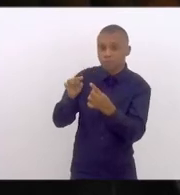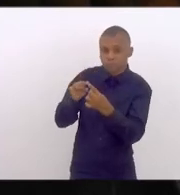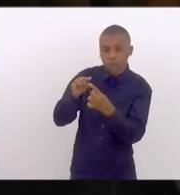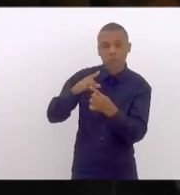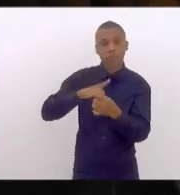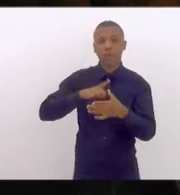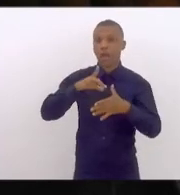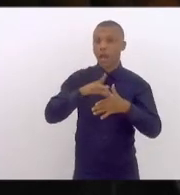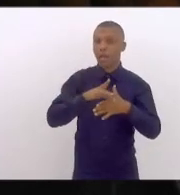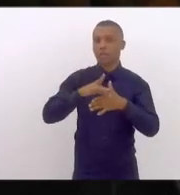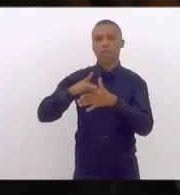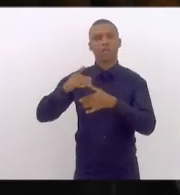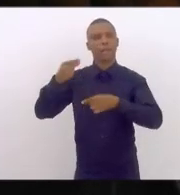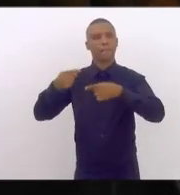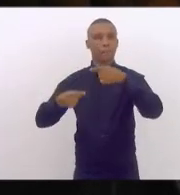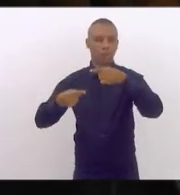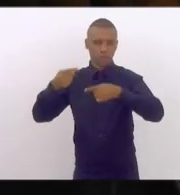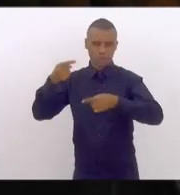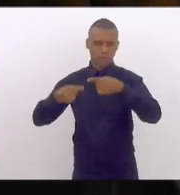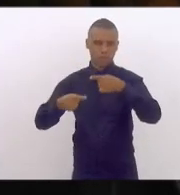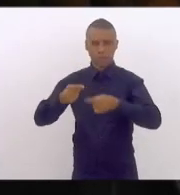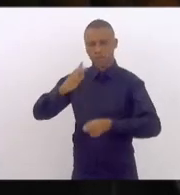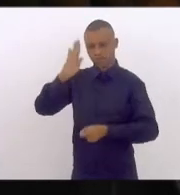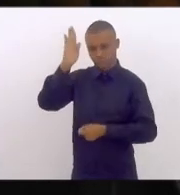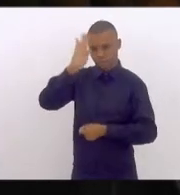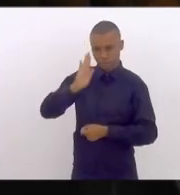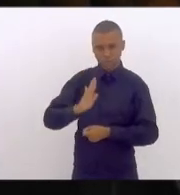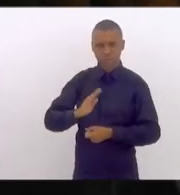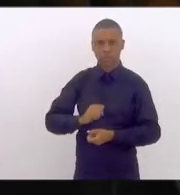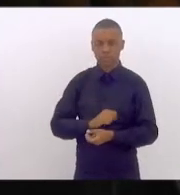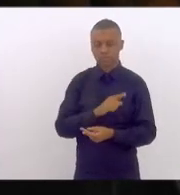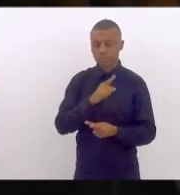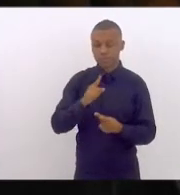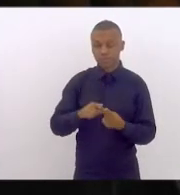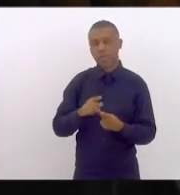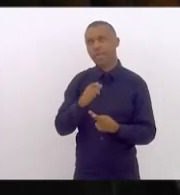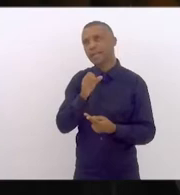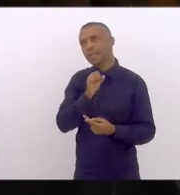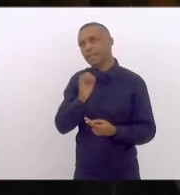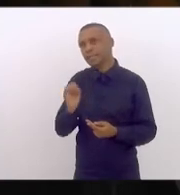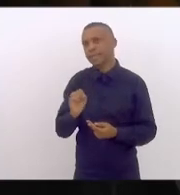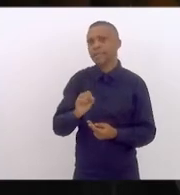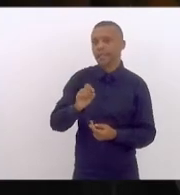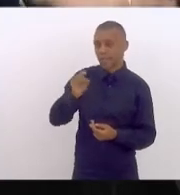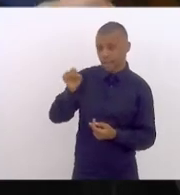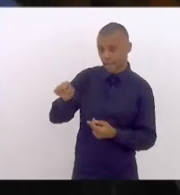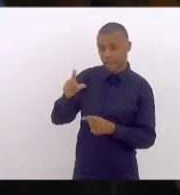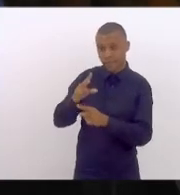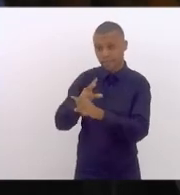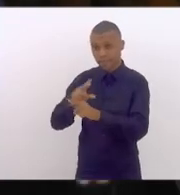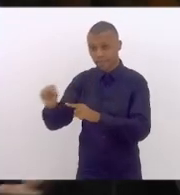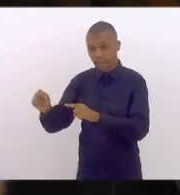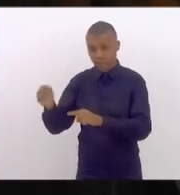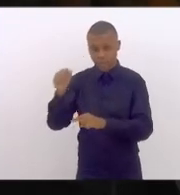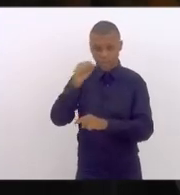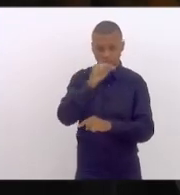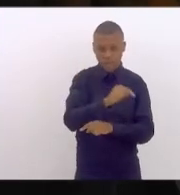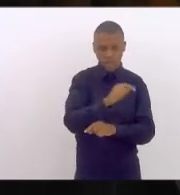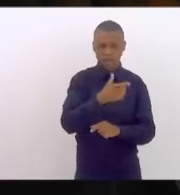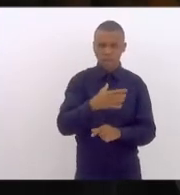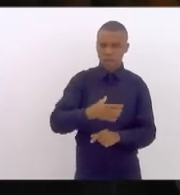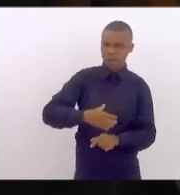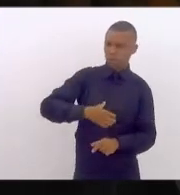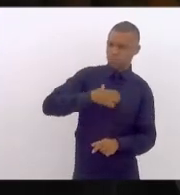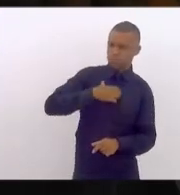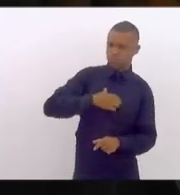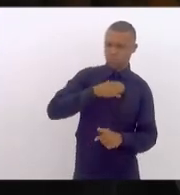liderança política nesse país que se a ganhar B vai se revoltar e se